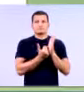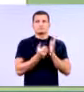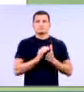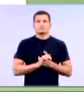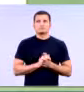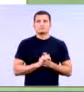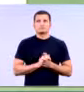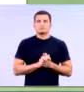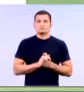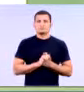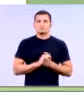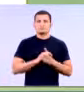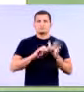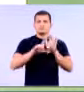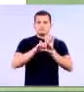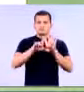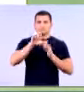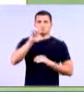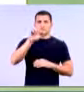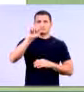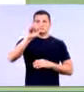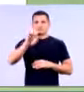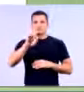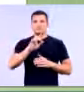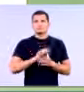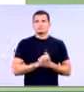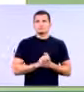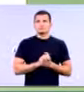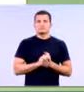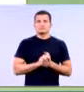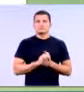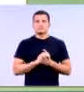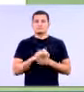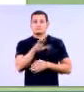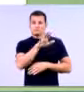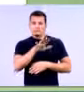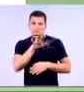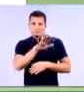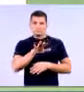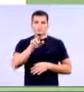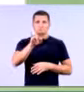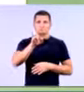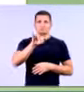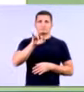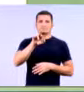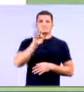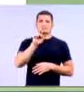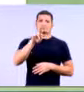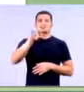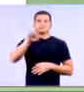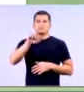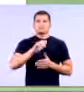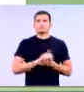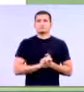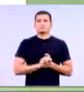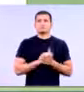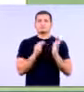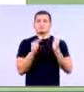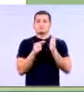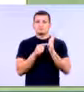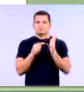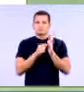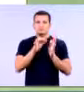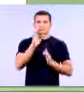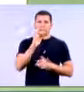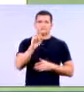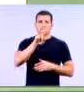concepções e legislação de EAD, o ambiente virtual, as ferramentas para navegação e busca na